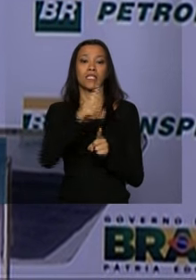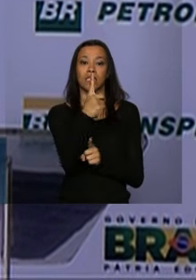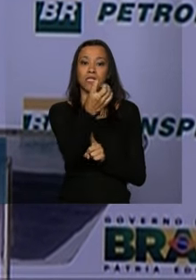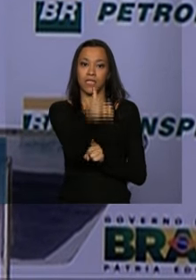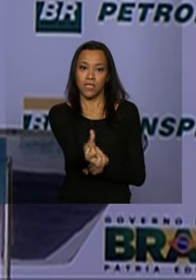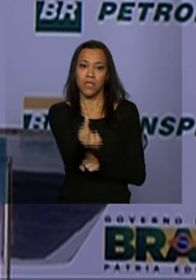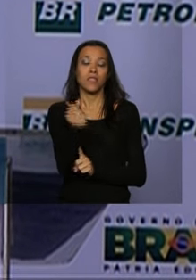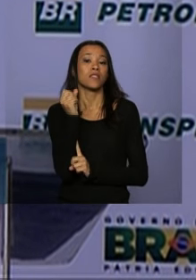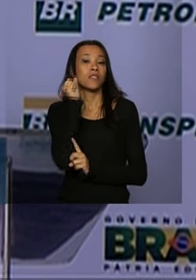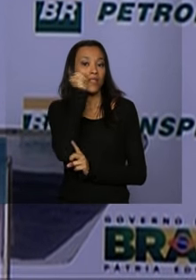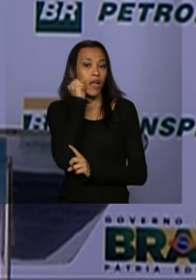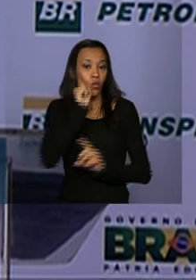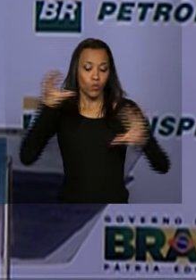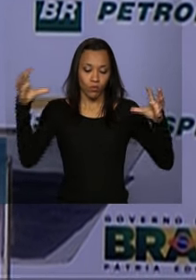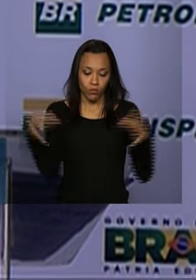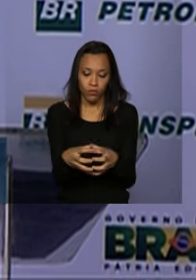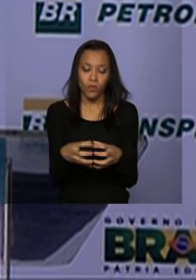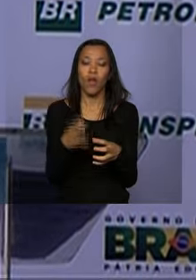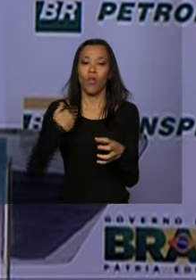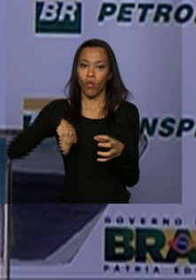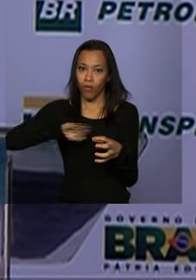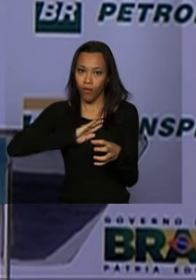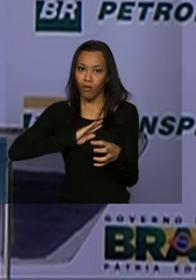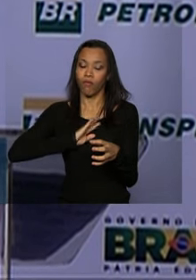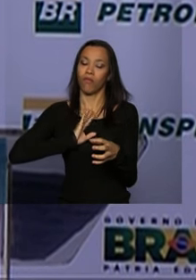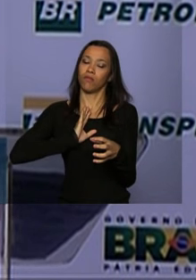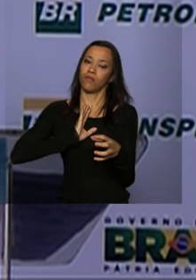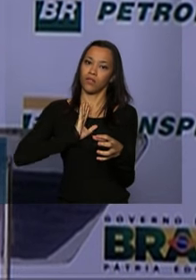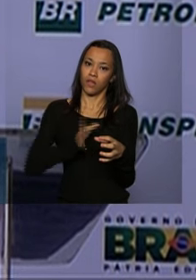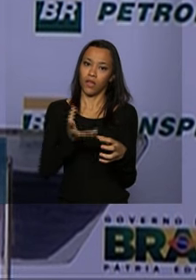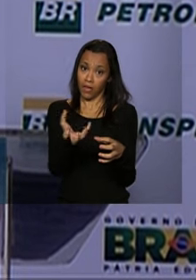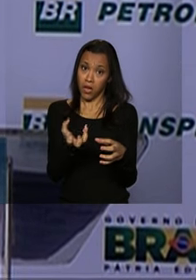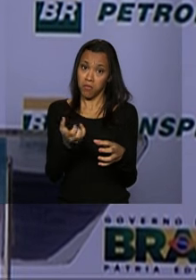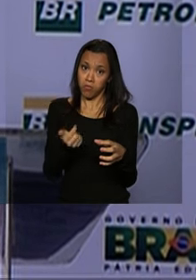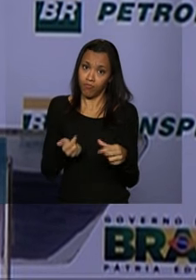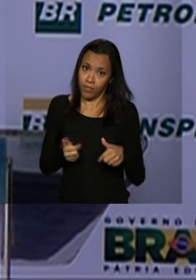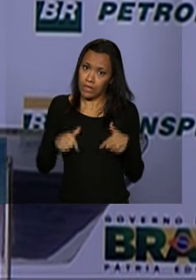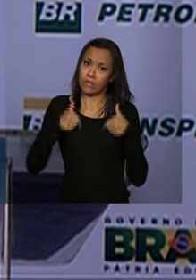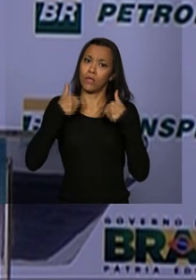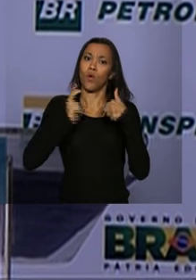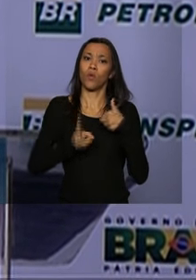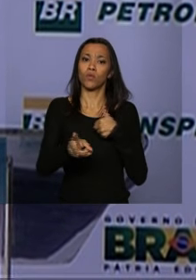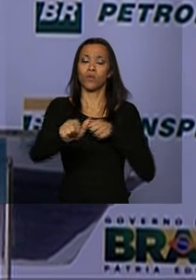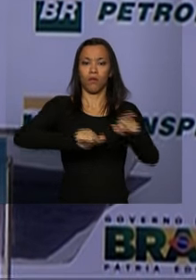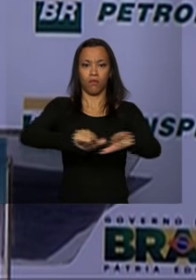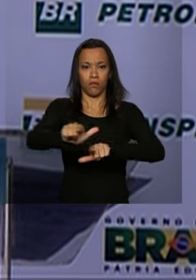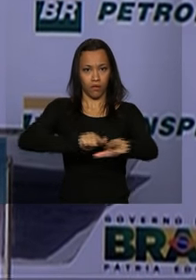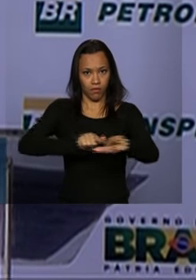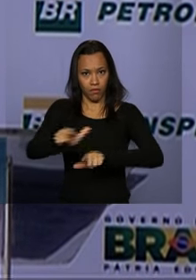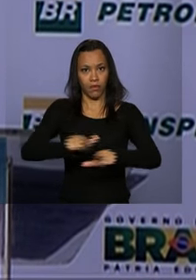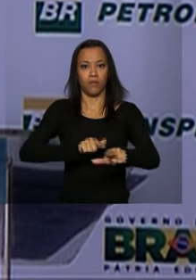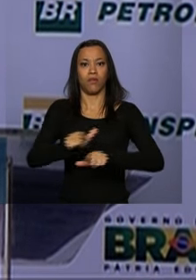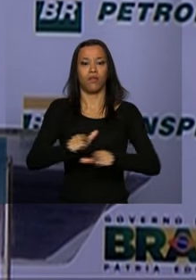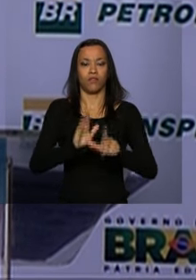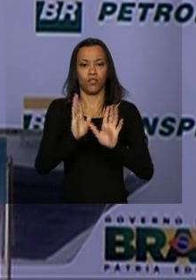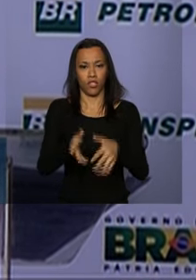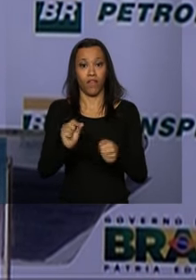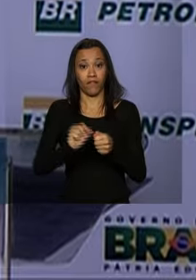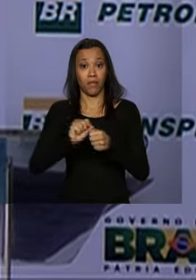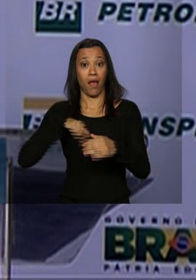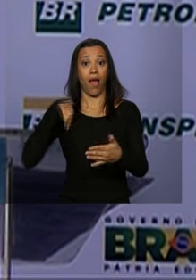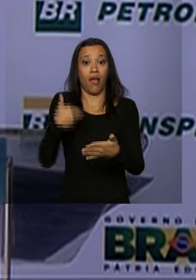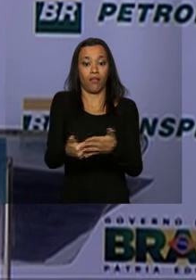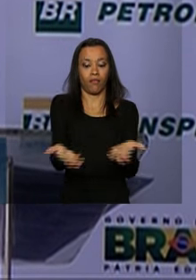senadores. Nós estivemos presentes e queremos realmente fazer um trabalho, dar continuidade do nosso trabalho que fizemos até